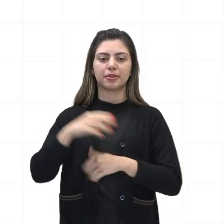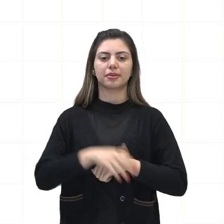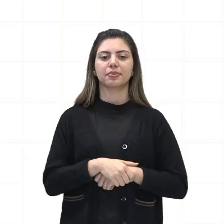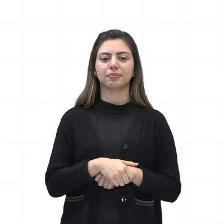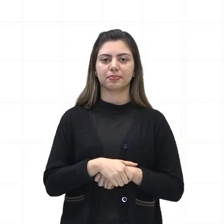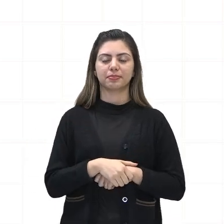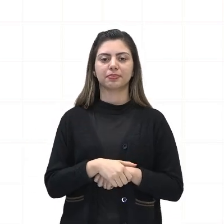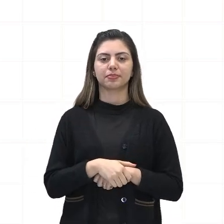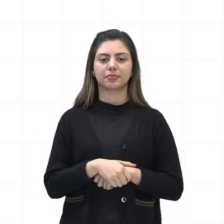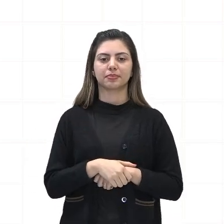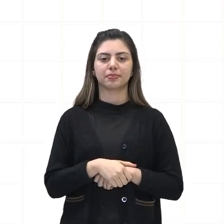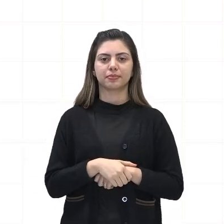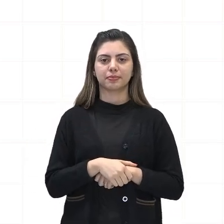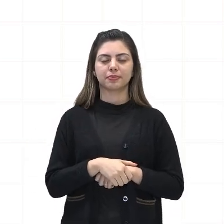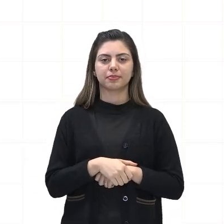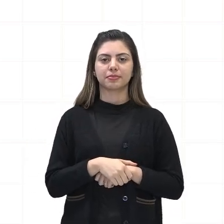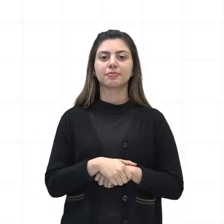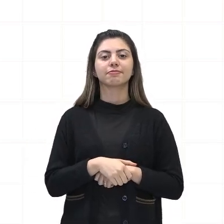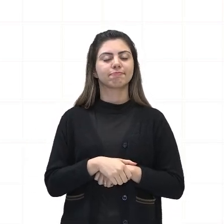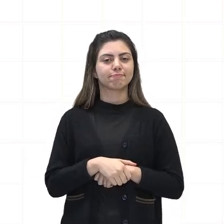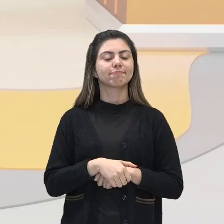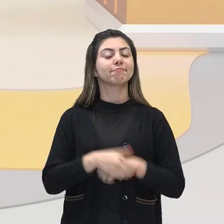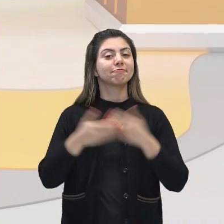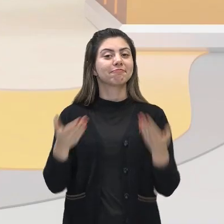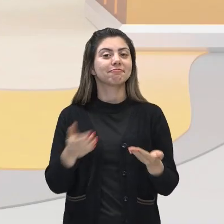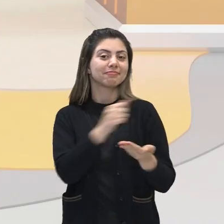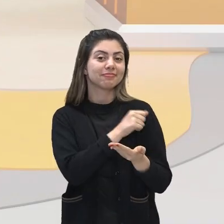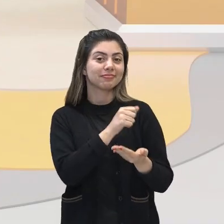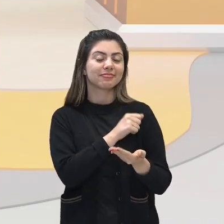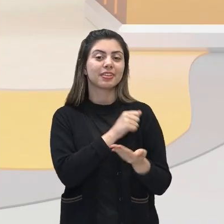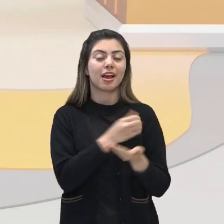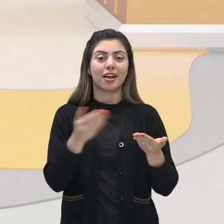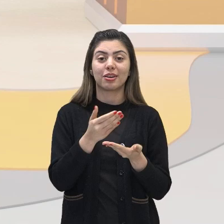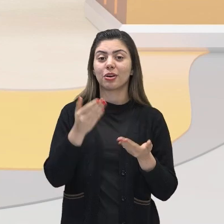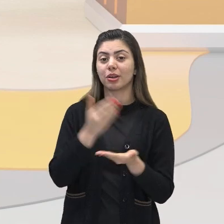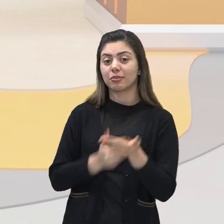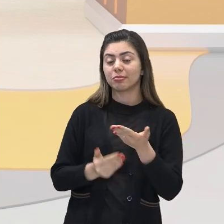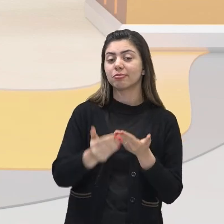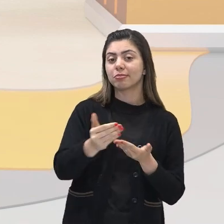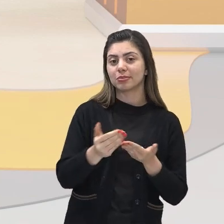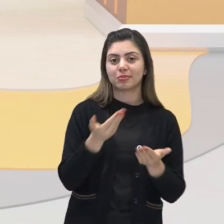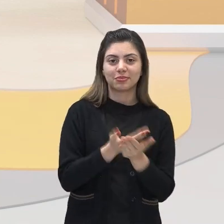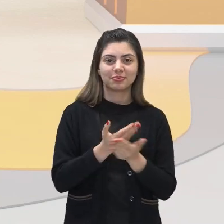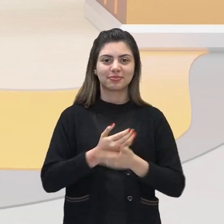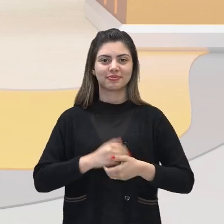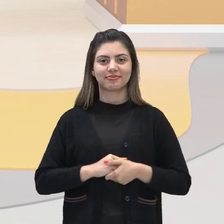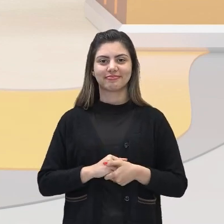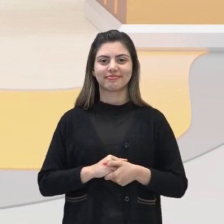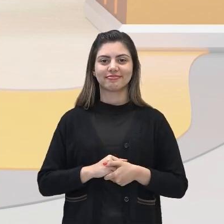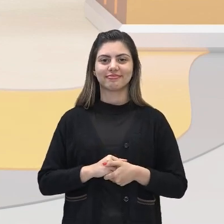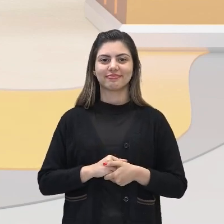e América. Então, meus queridos, vamos iniciar nossa aula?